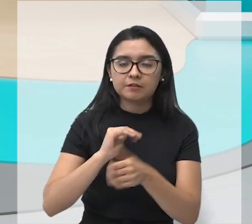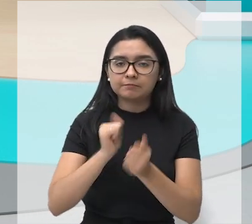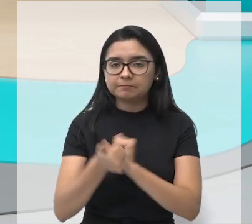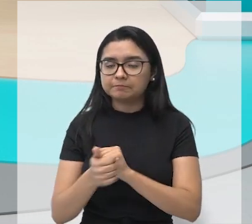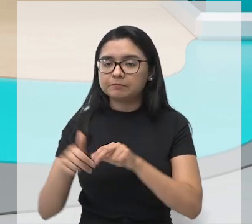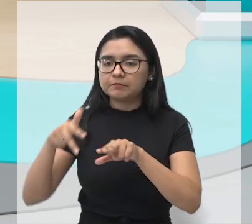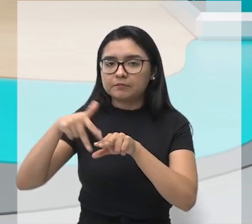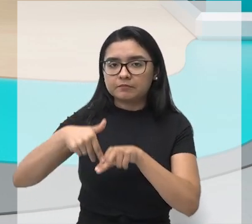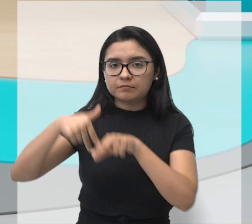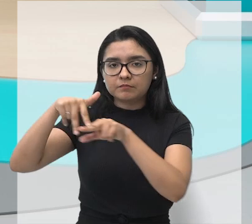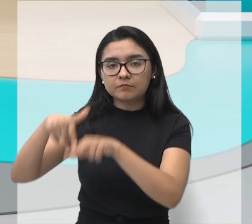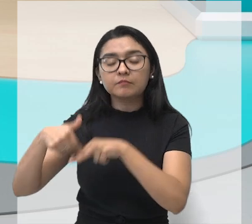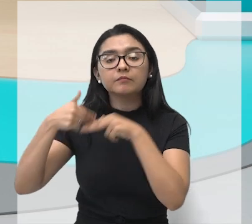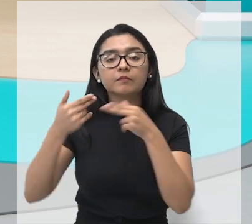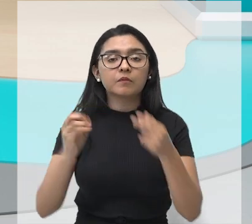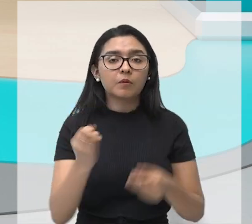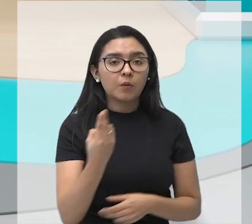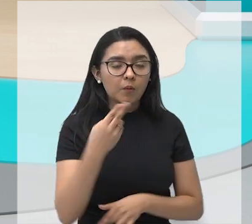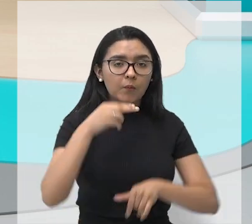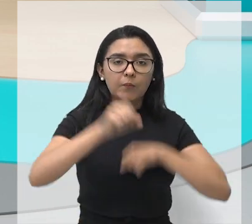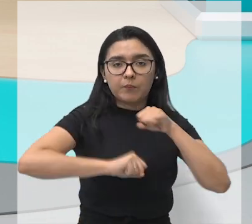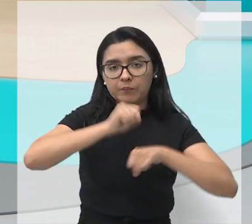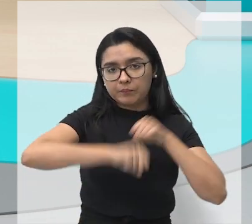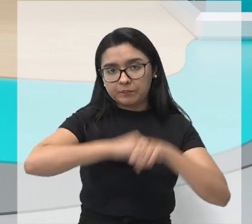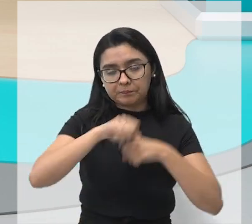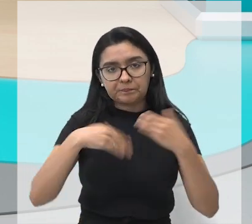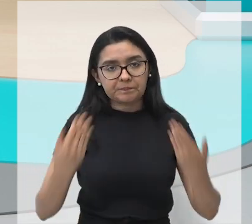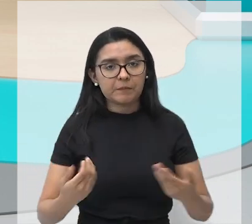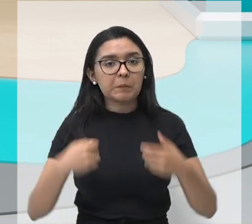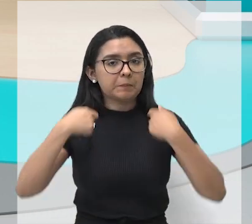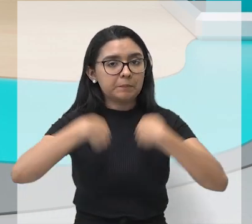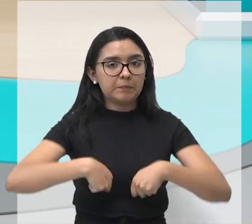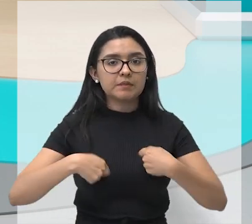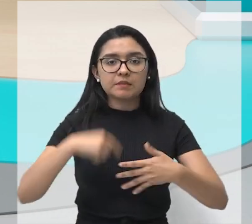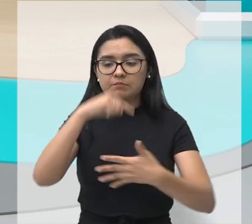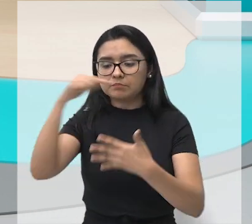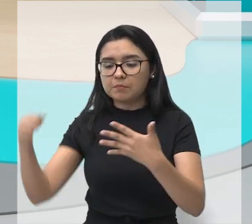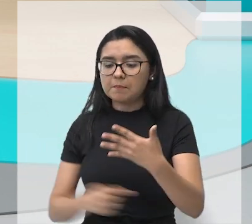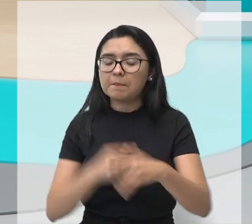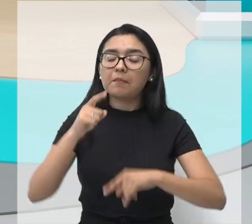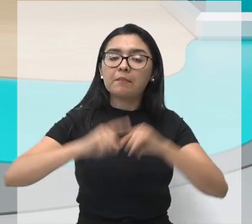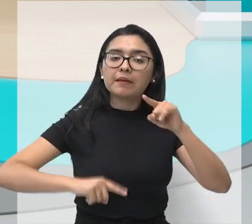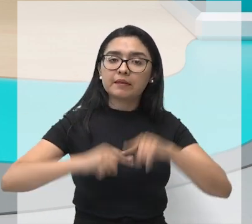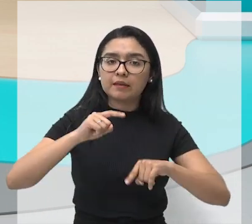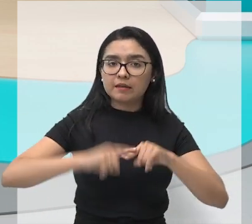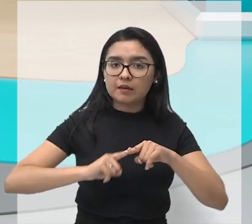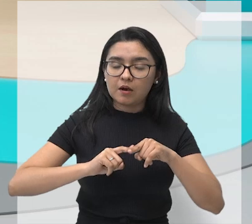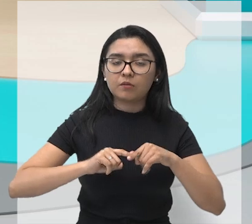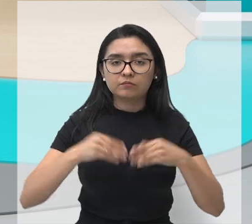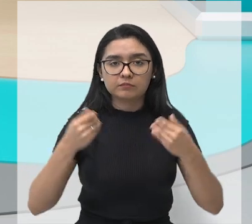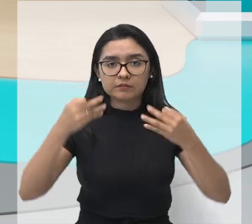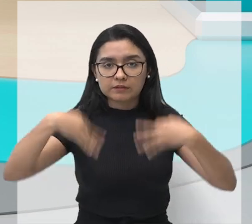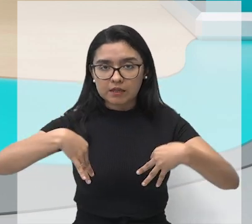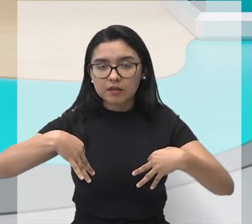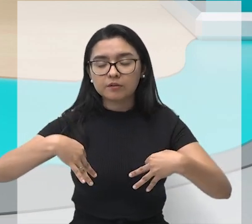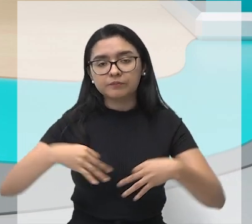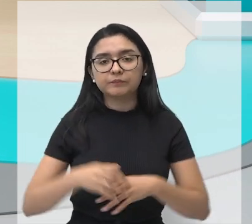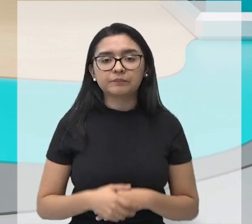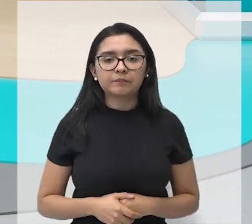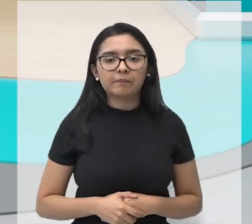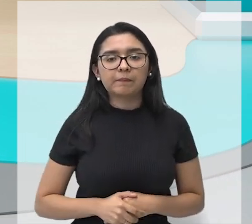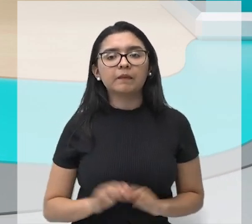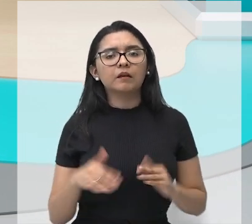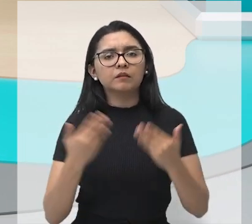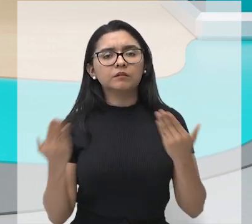a bicicleta, né, querem fazer o ciclismo, não esqueçam que precisa aí desses equipamentos, certo? E